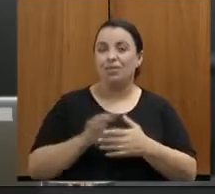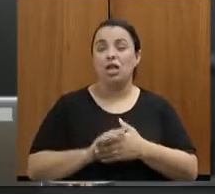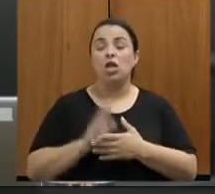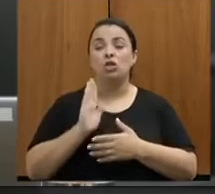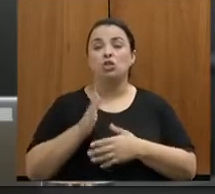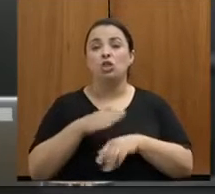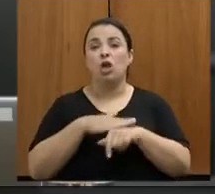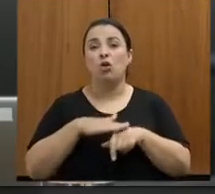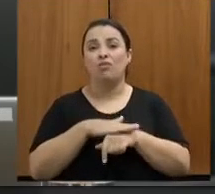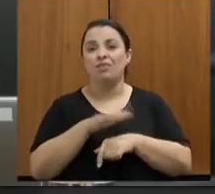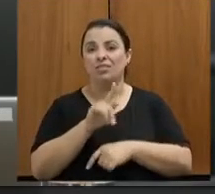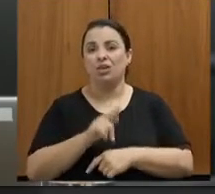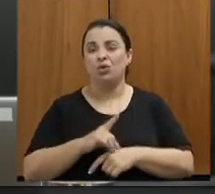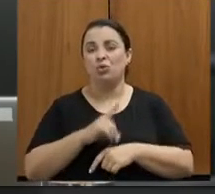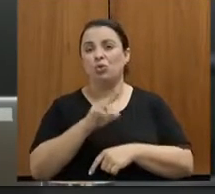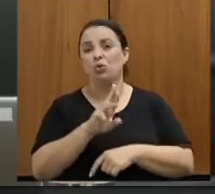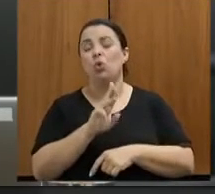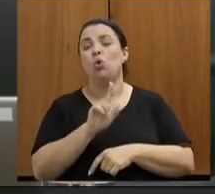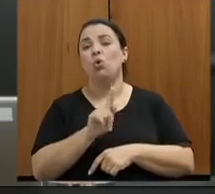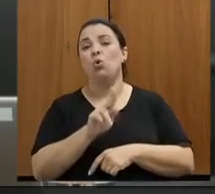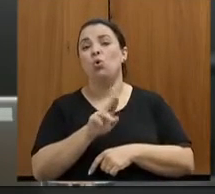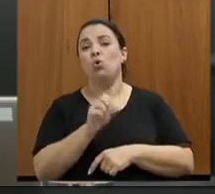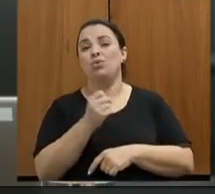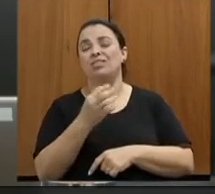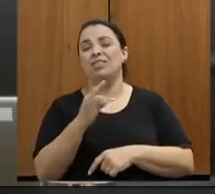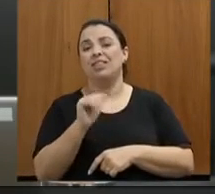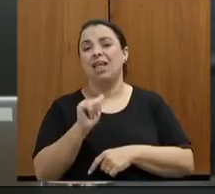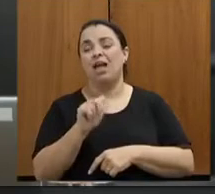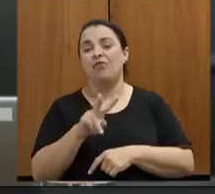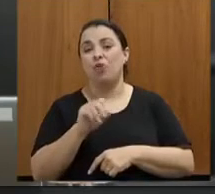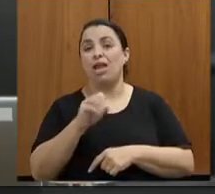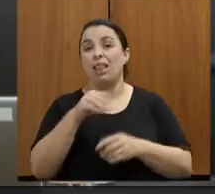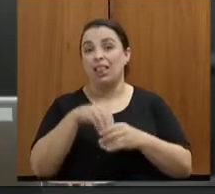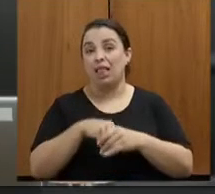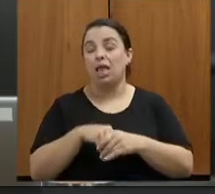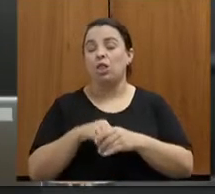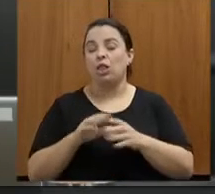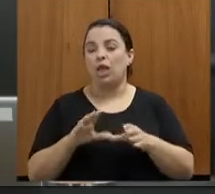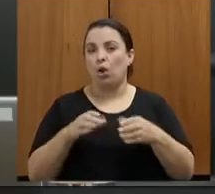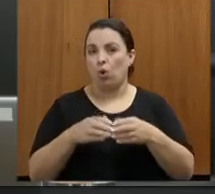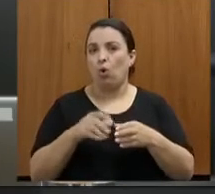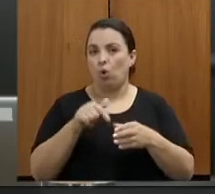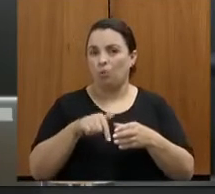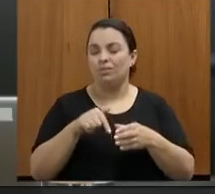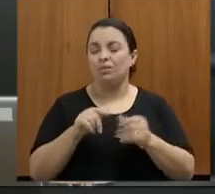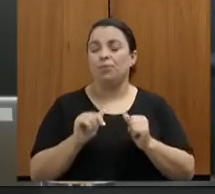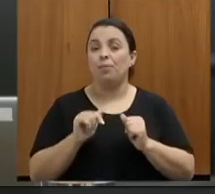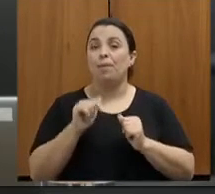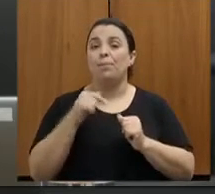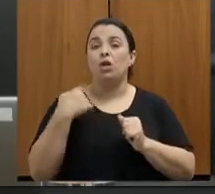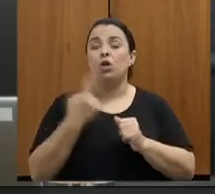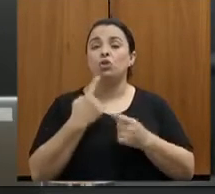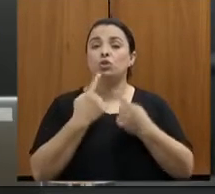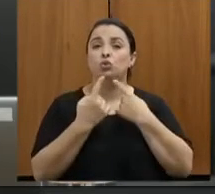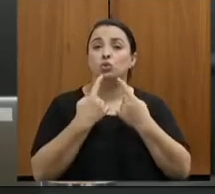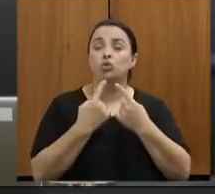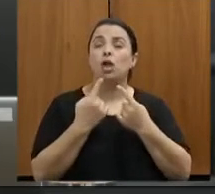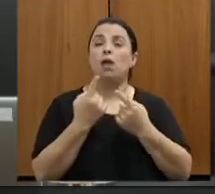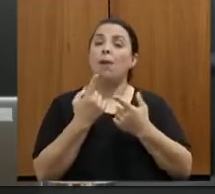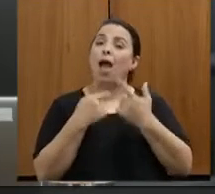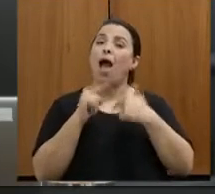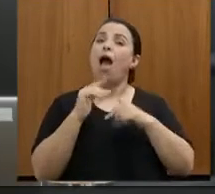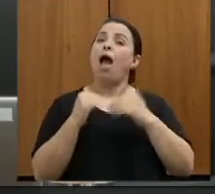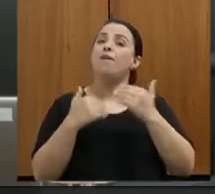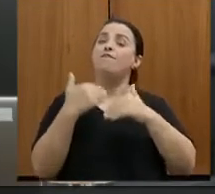responsável técnico, advogado aqui da comissão, para que nós possamos aqui discutir avanços no sentido